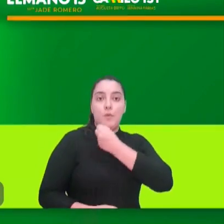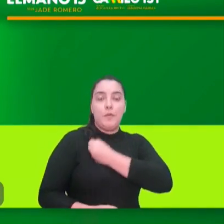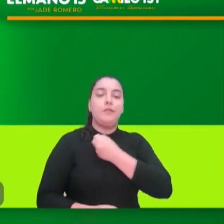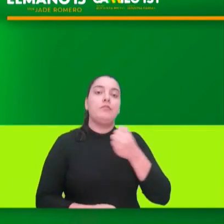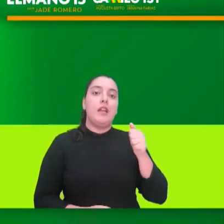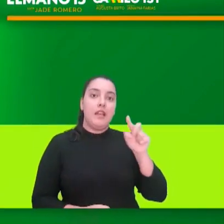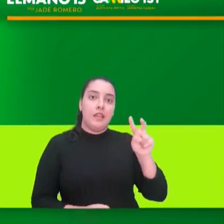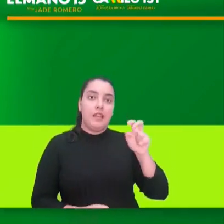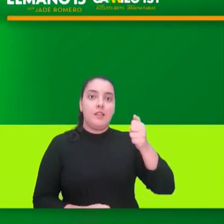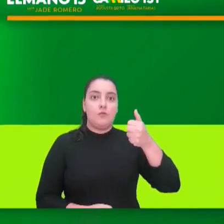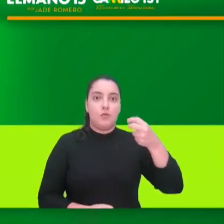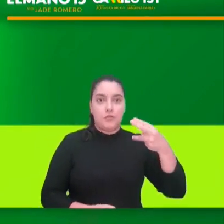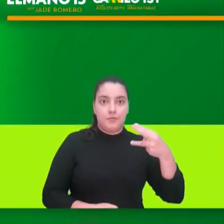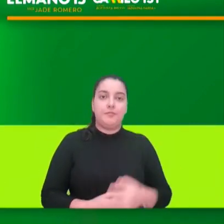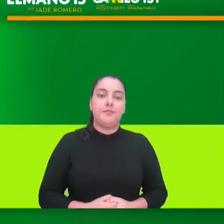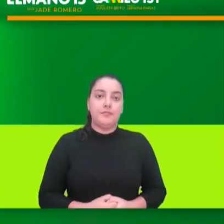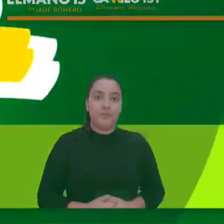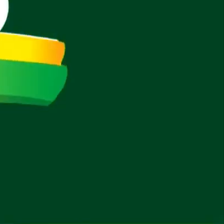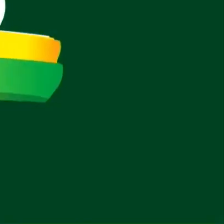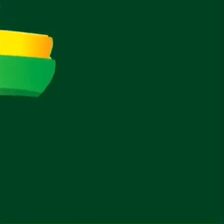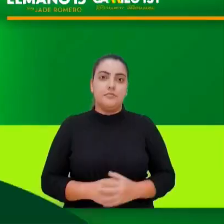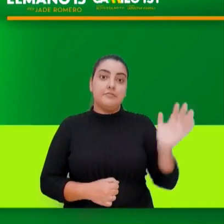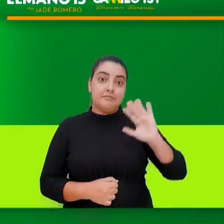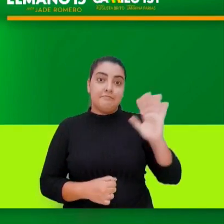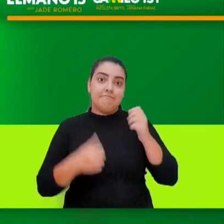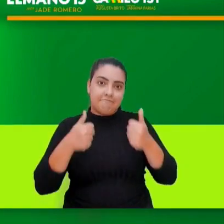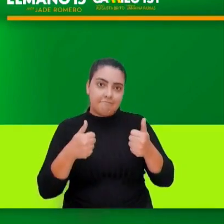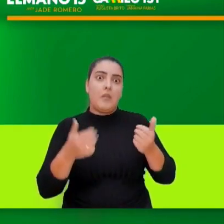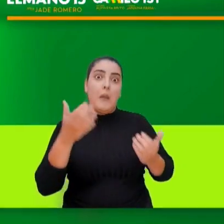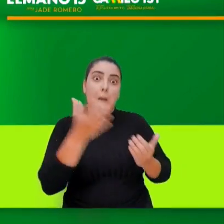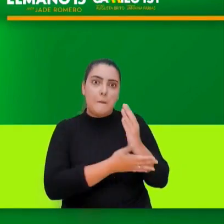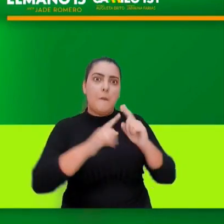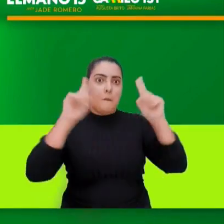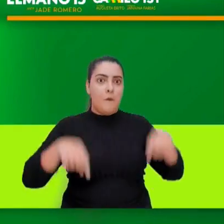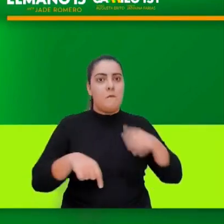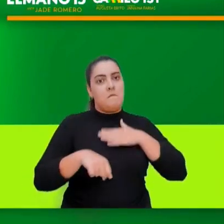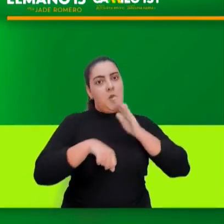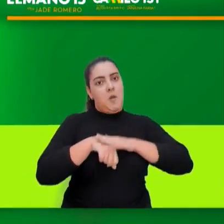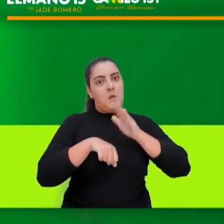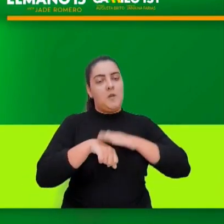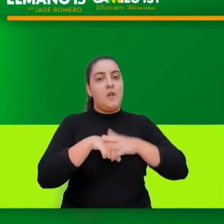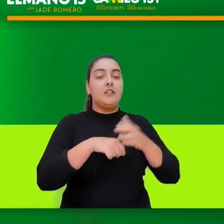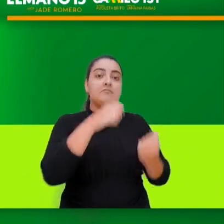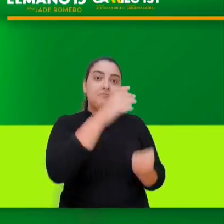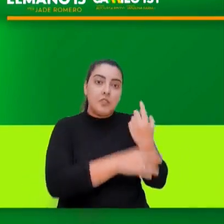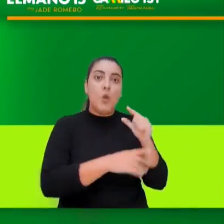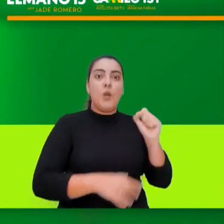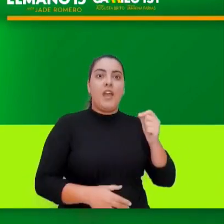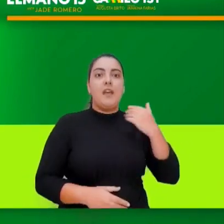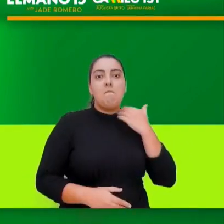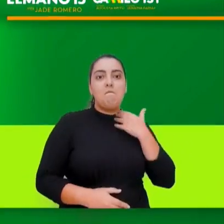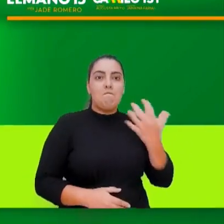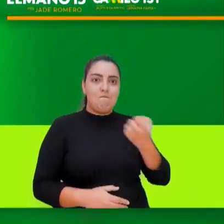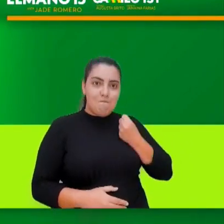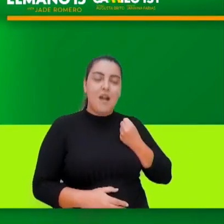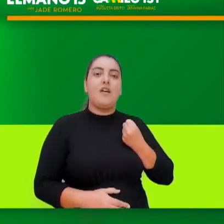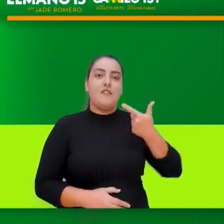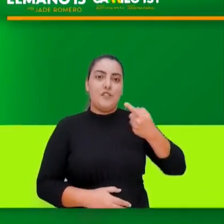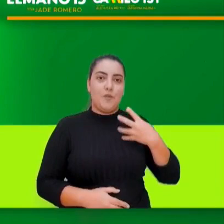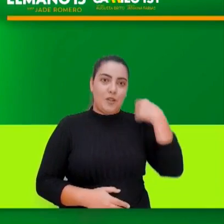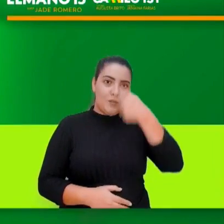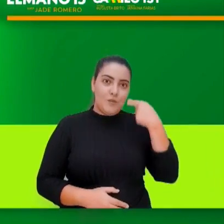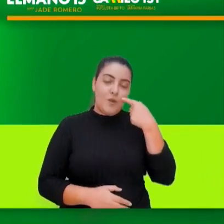estadual, Aldir Mota, com o número 15123. Olá, eleitores. Aprovamos um projeto de minha autoria, a implantação dos caixas